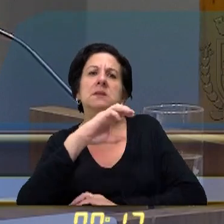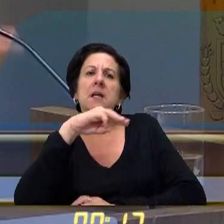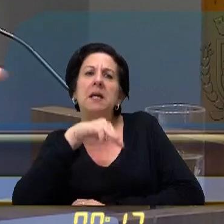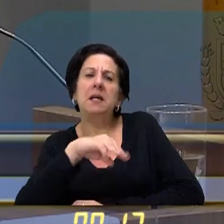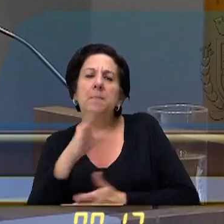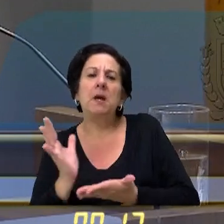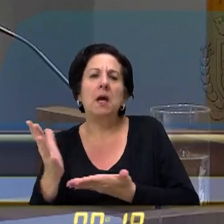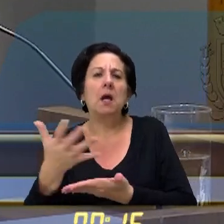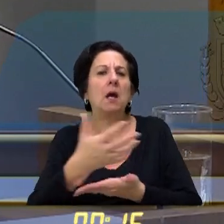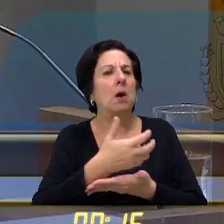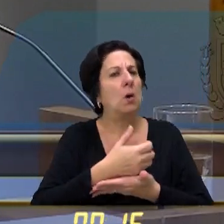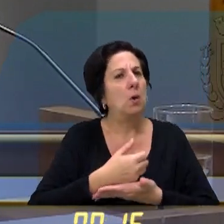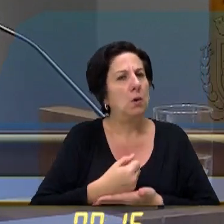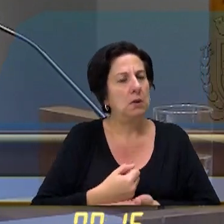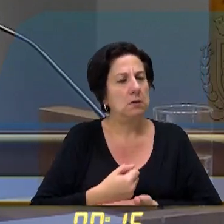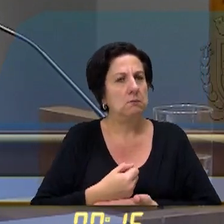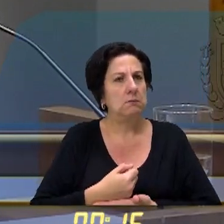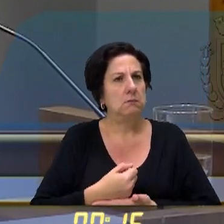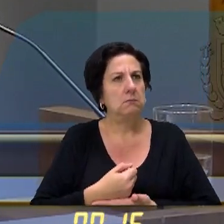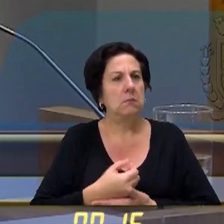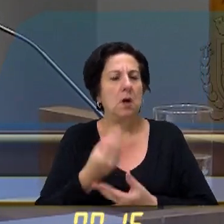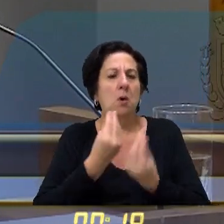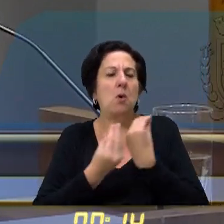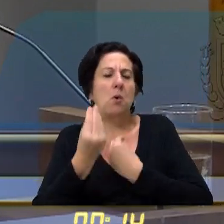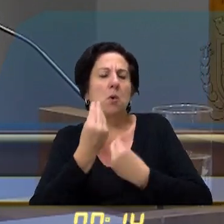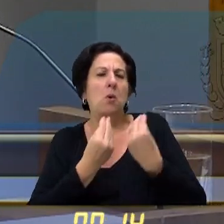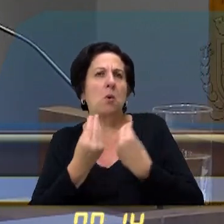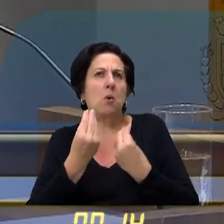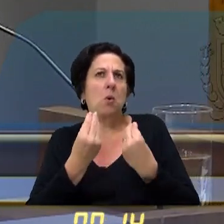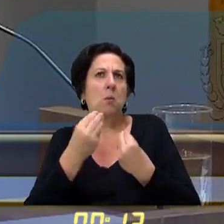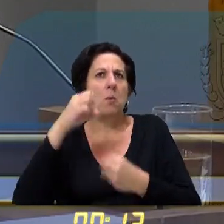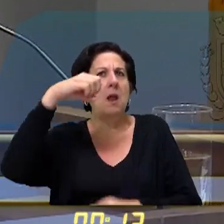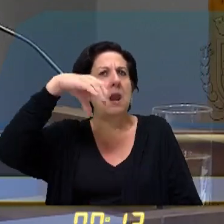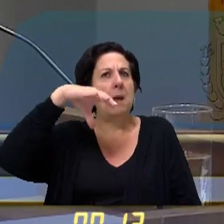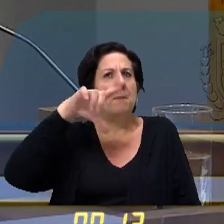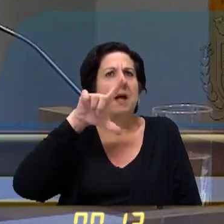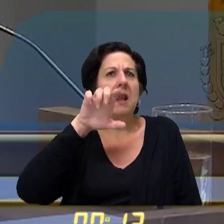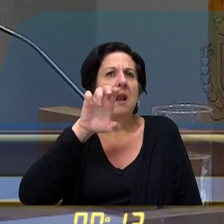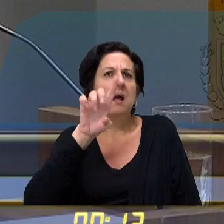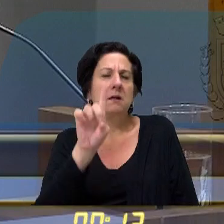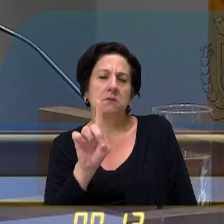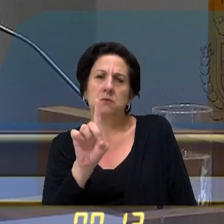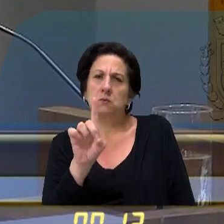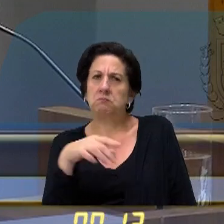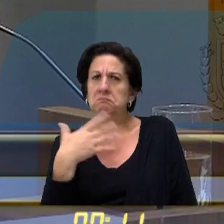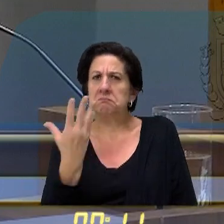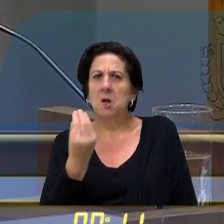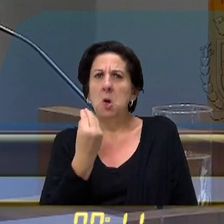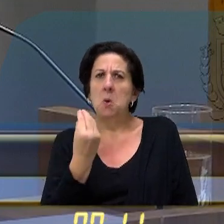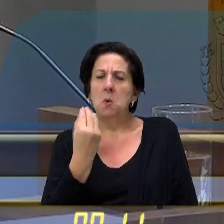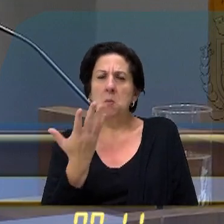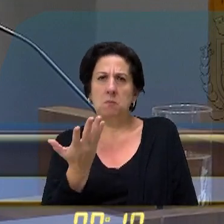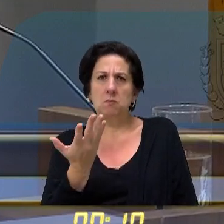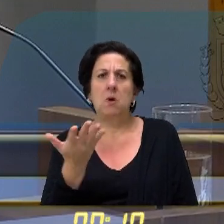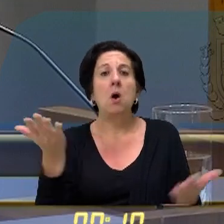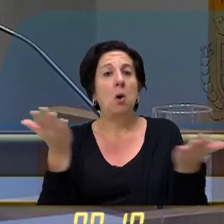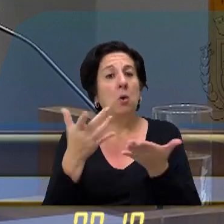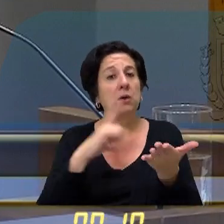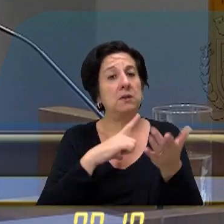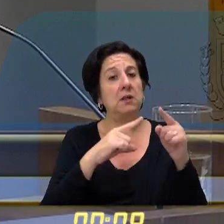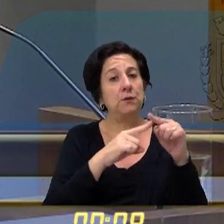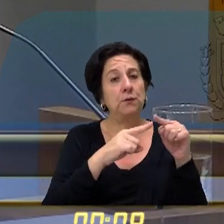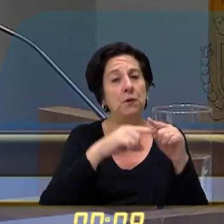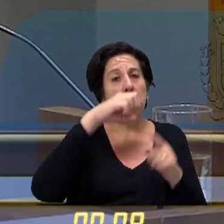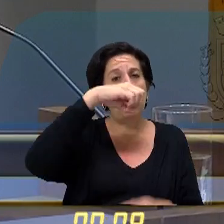que recolhe. Essa é a ótica. E como é que fica com a lâmpada LED? Hoje, nós temos um tipo